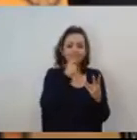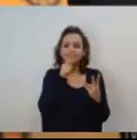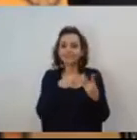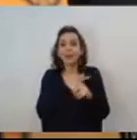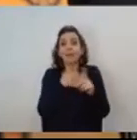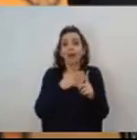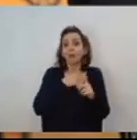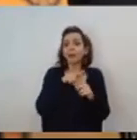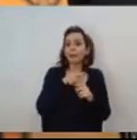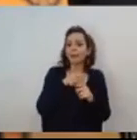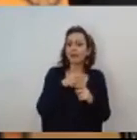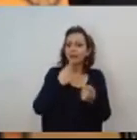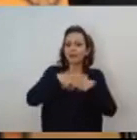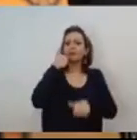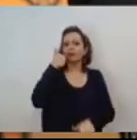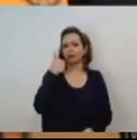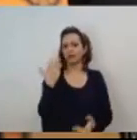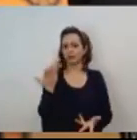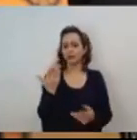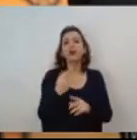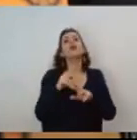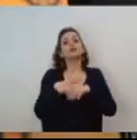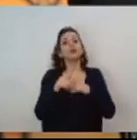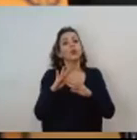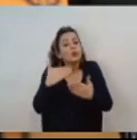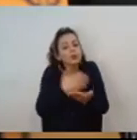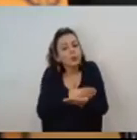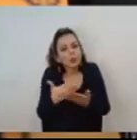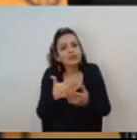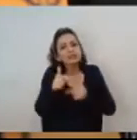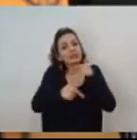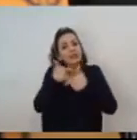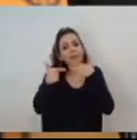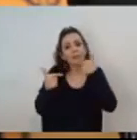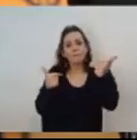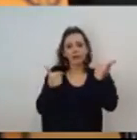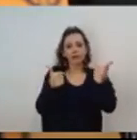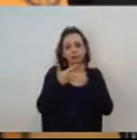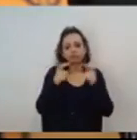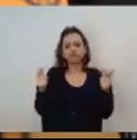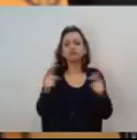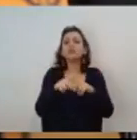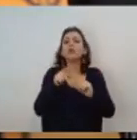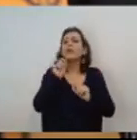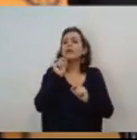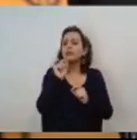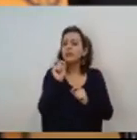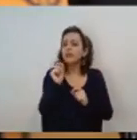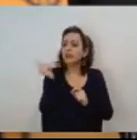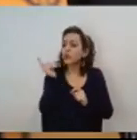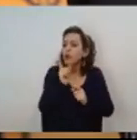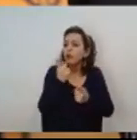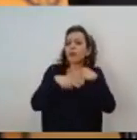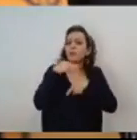mais faturar mais e eu tenho um pró-labore melhor quem é beneficiado com isso é só Maurício não são essas quatro